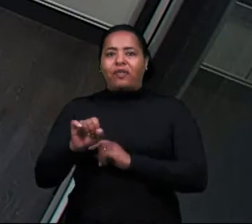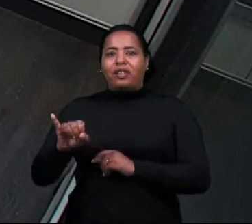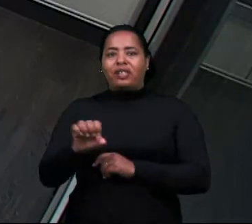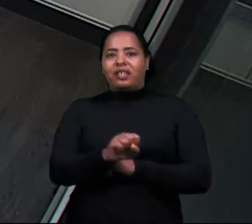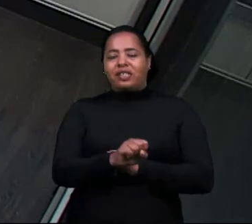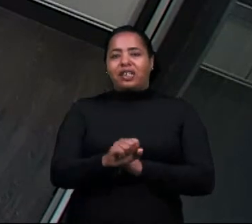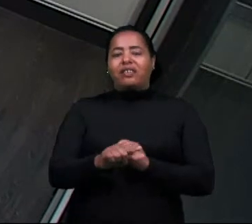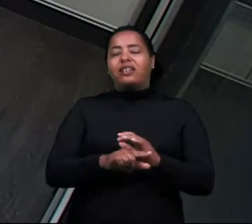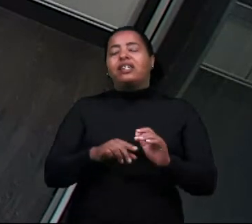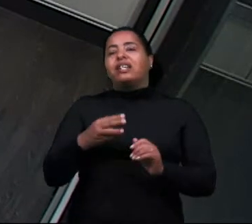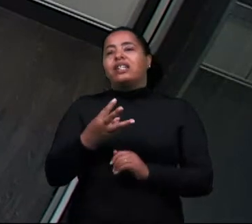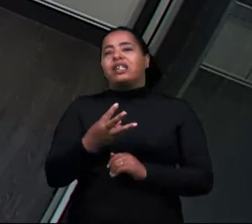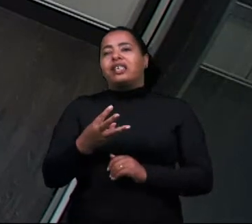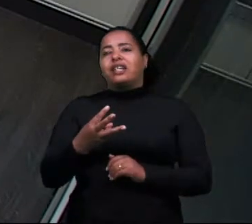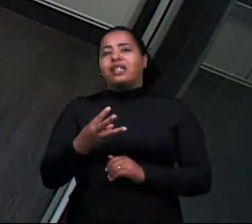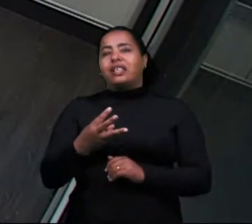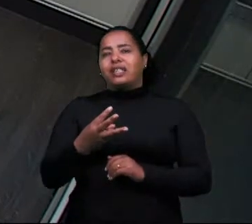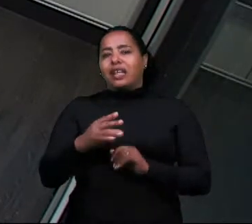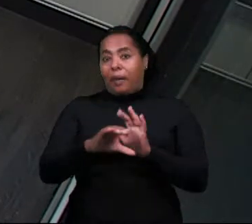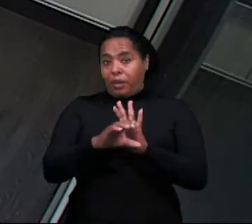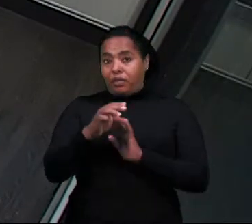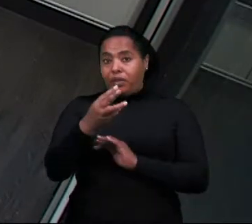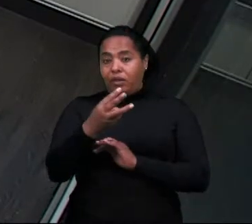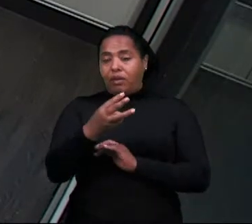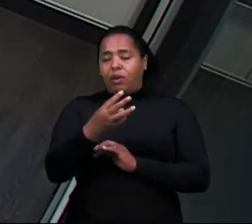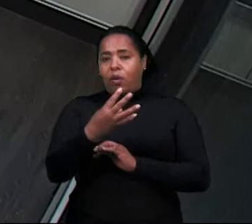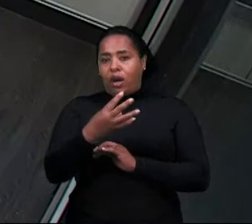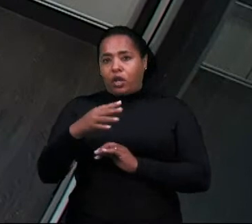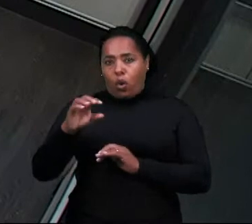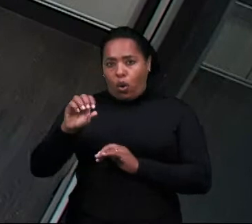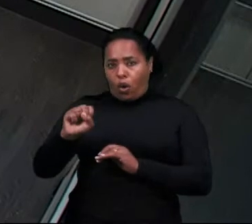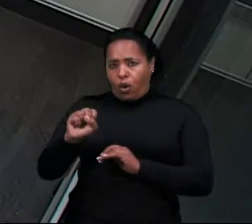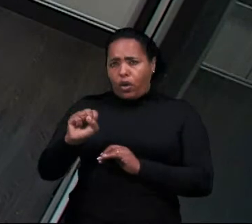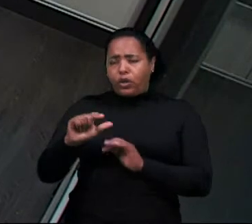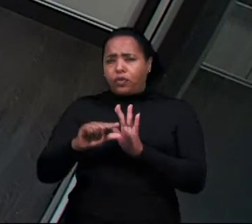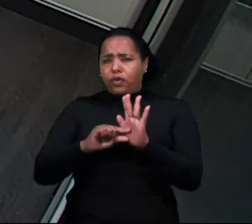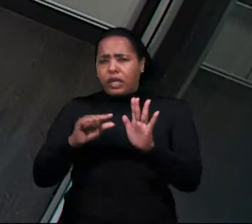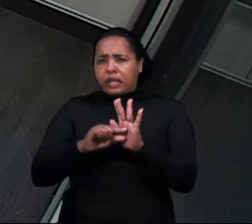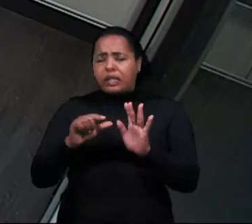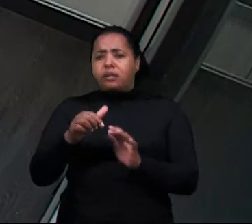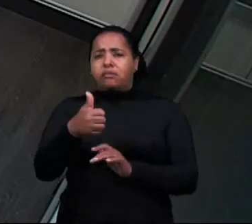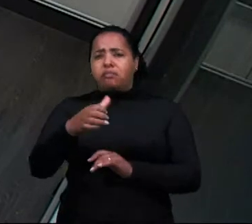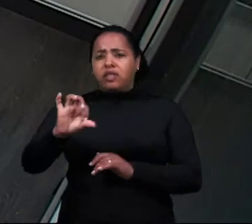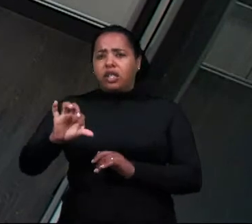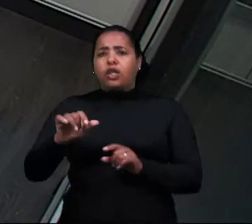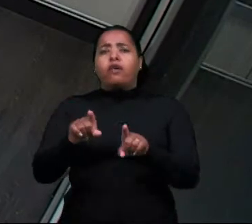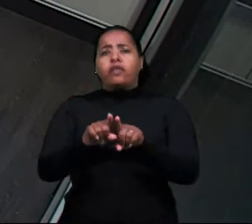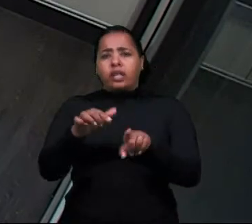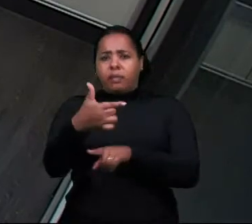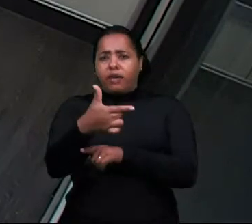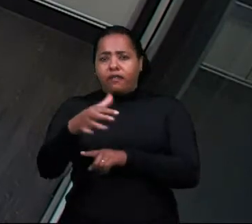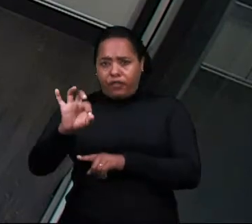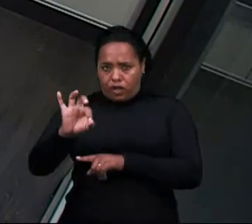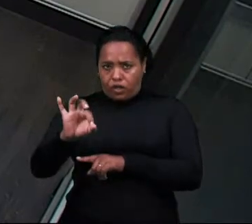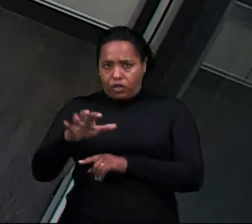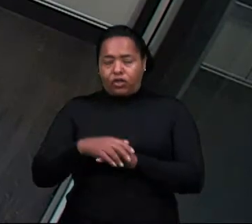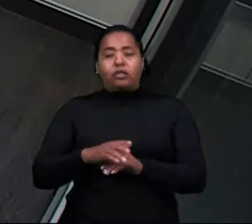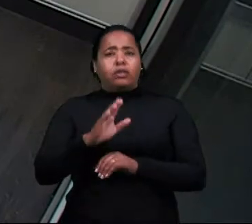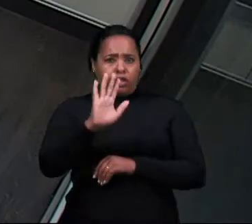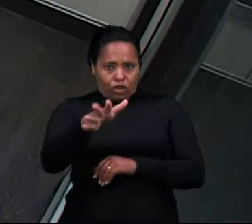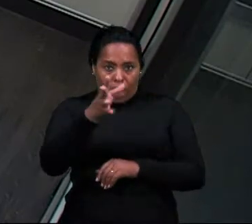verso, pastor? Os versos que nós vamos ler hoje serão 19 e 20. Então, o irmão, a irmã,